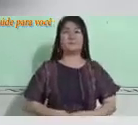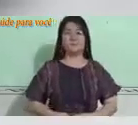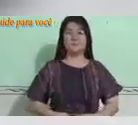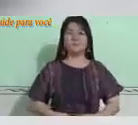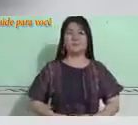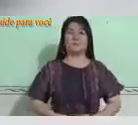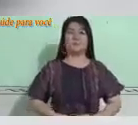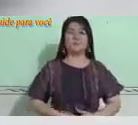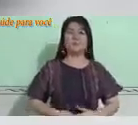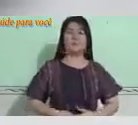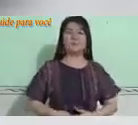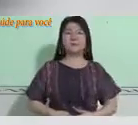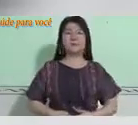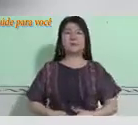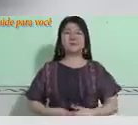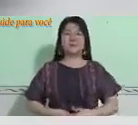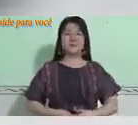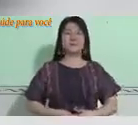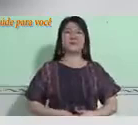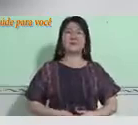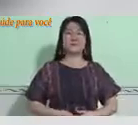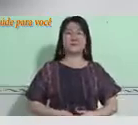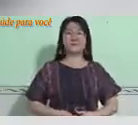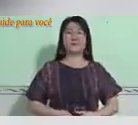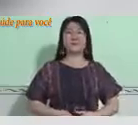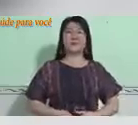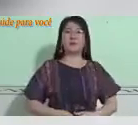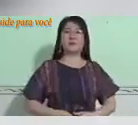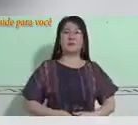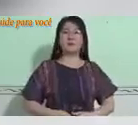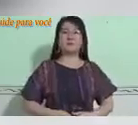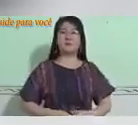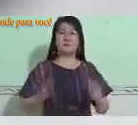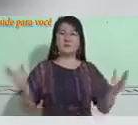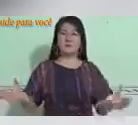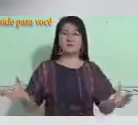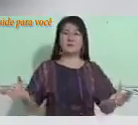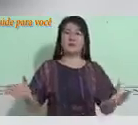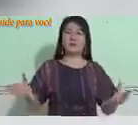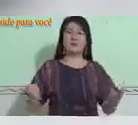epodeprovocar um inchaço nos testículos vírgula mais frequentemente na parte superior.